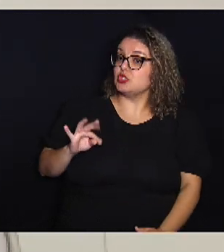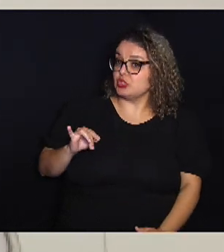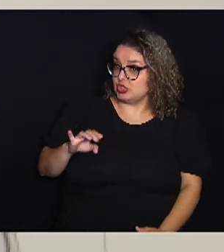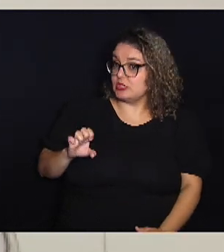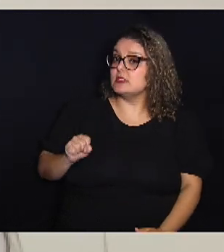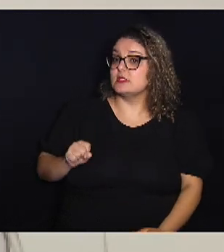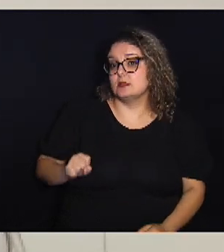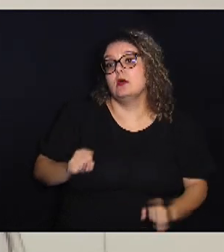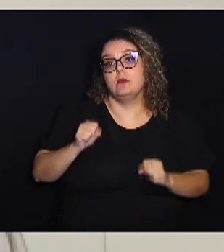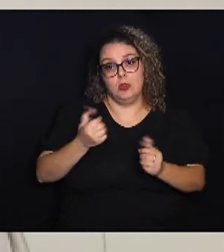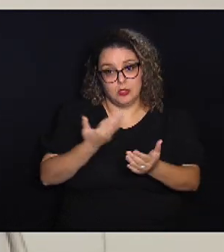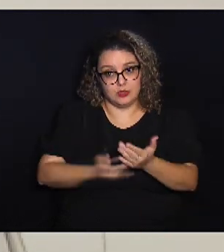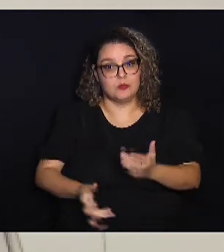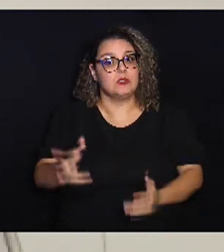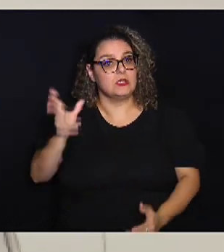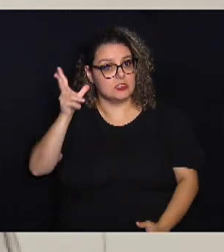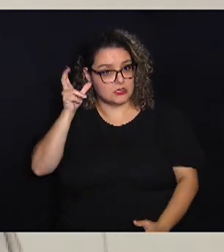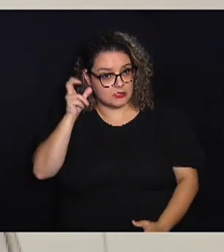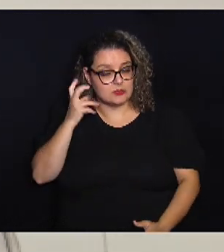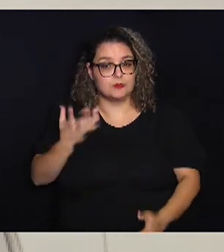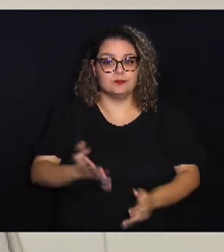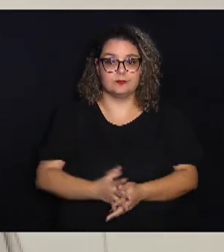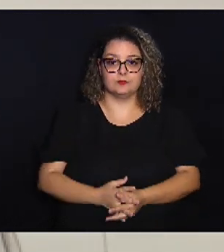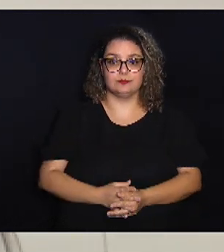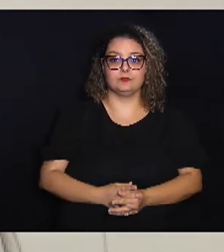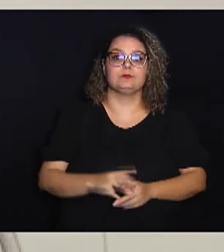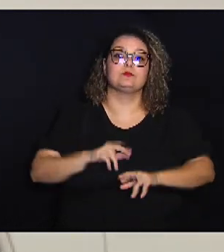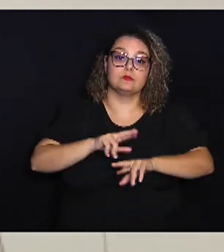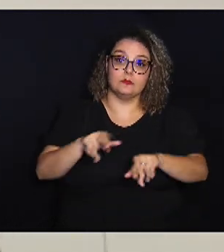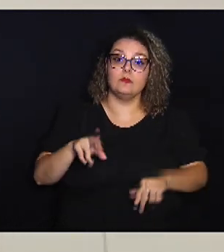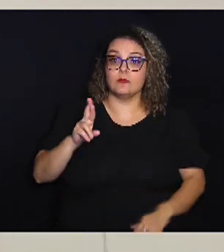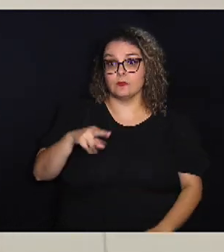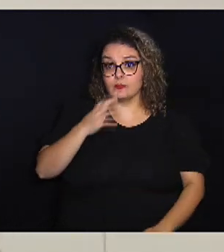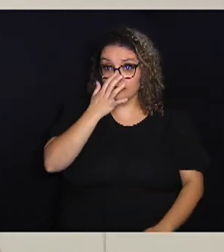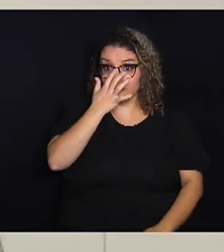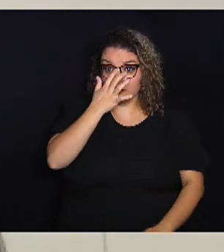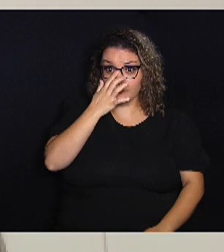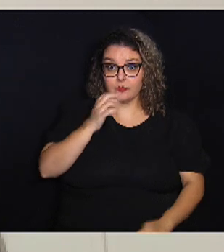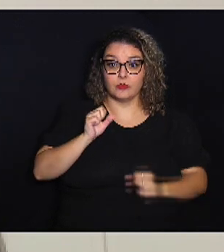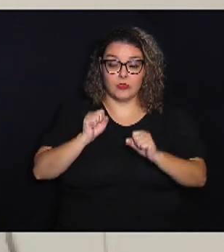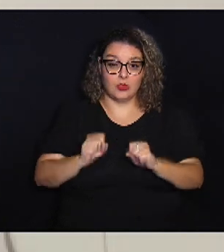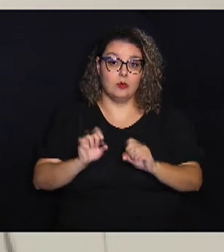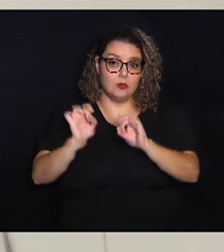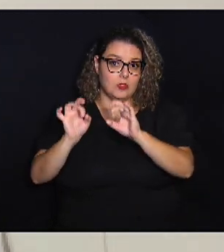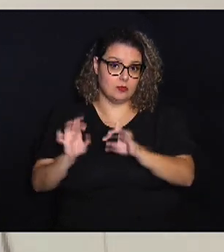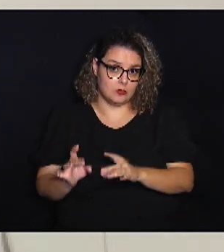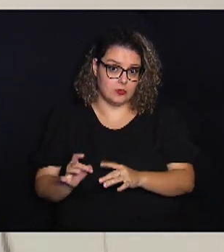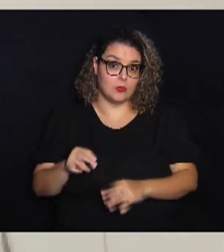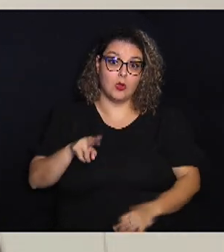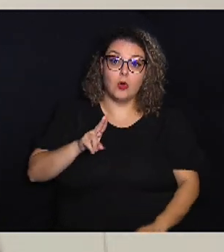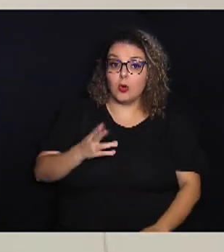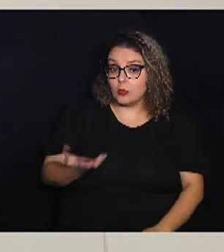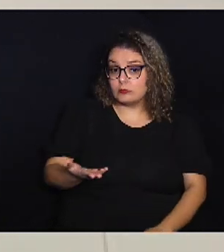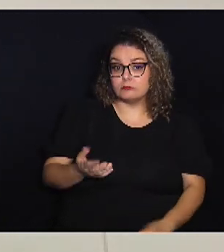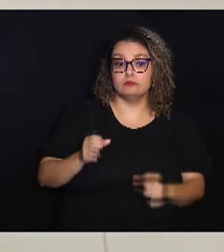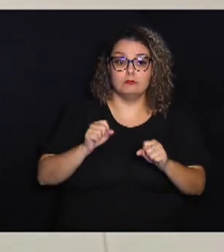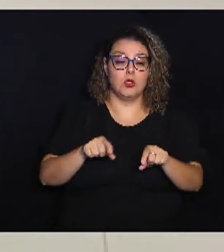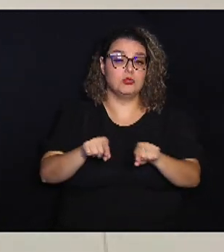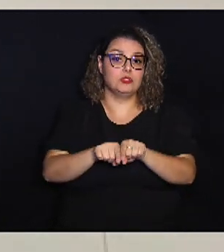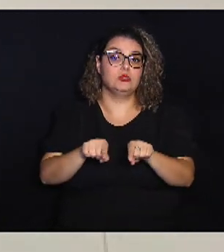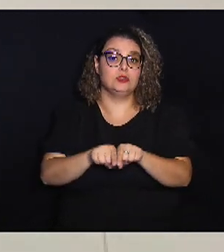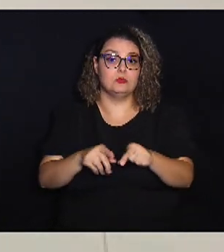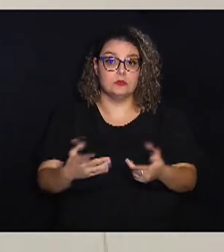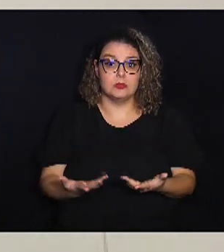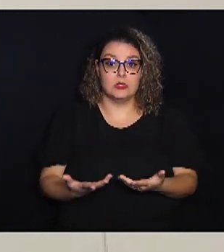causar perdas auditivas. Então, diversas causas. Pode ser uma causa específica ou pode também vir